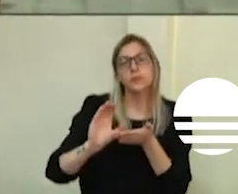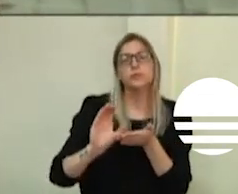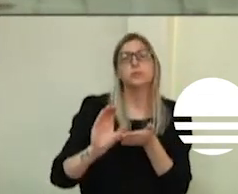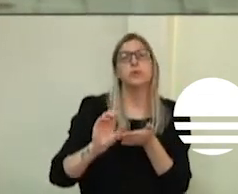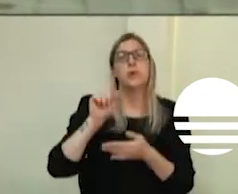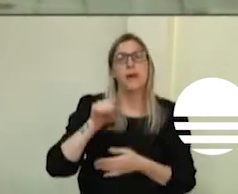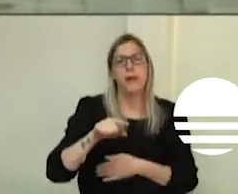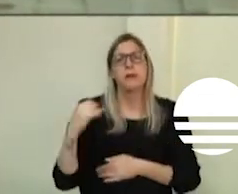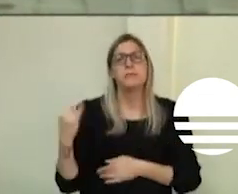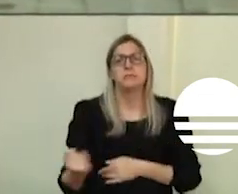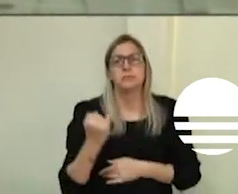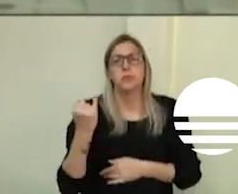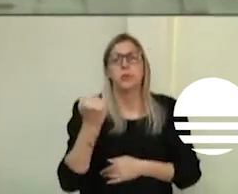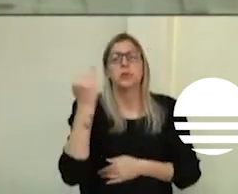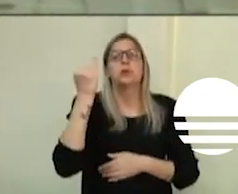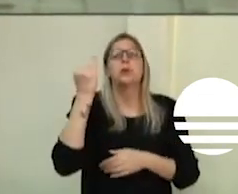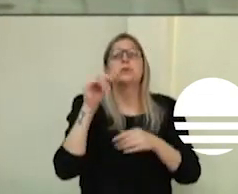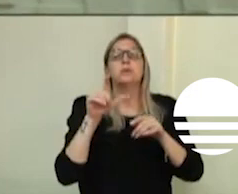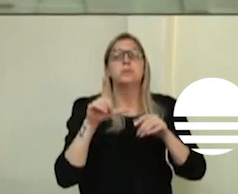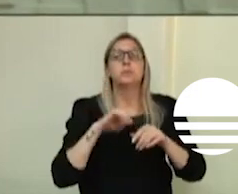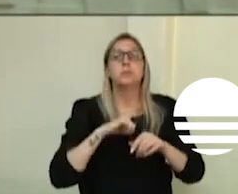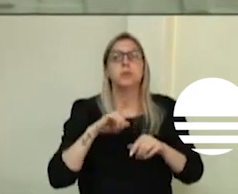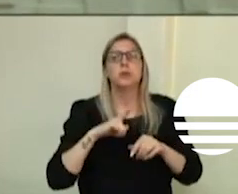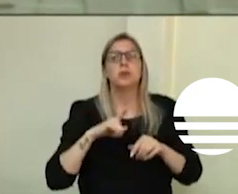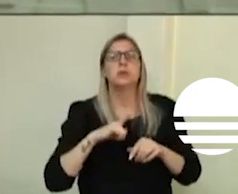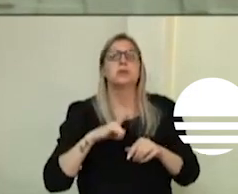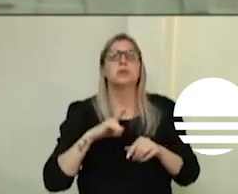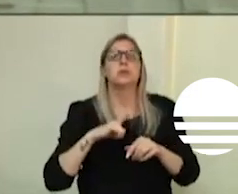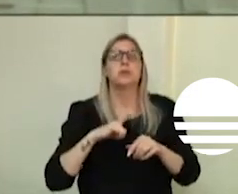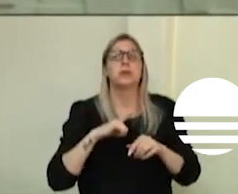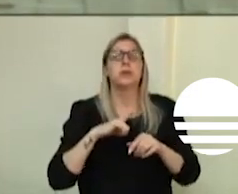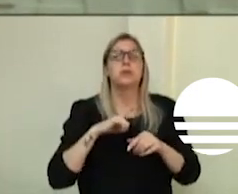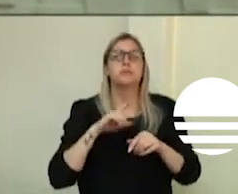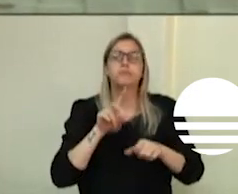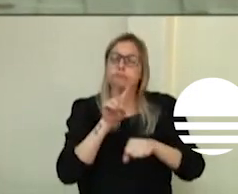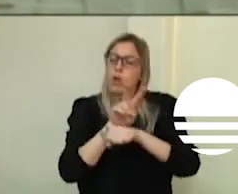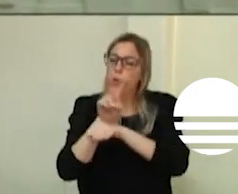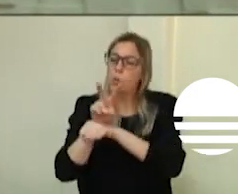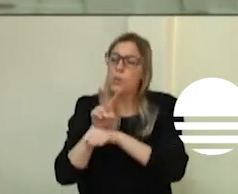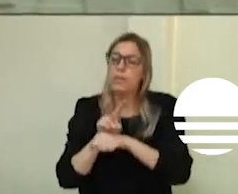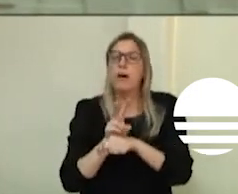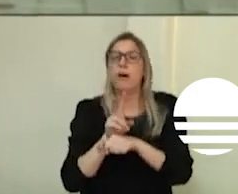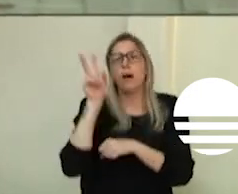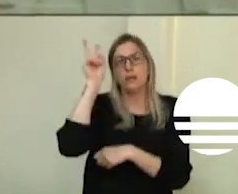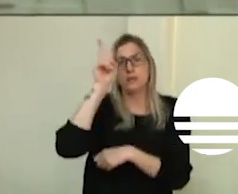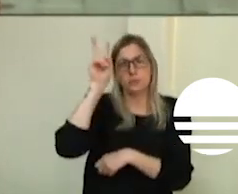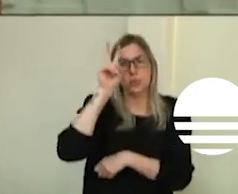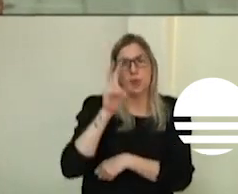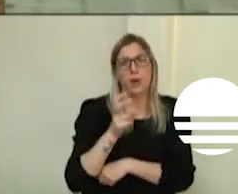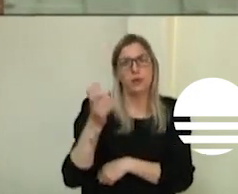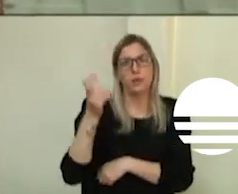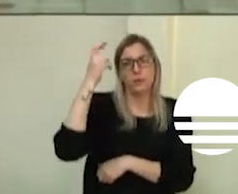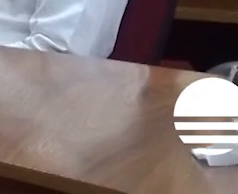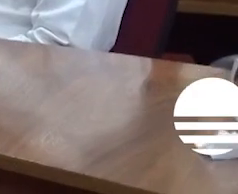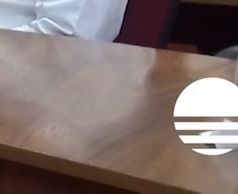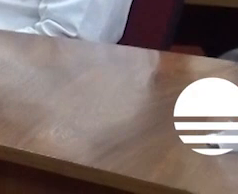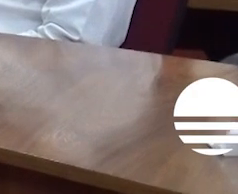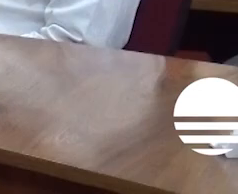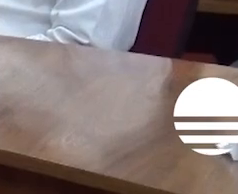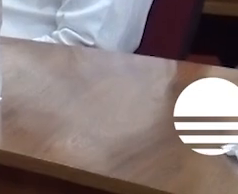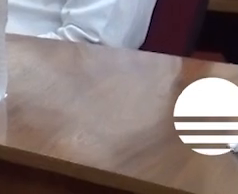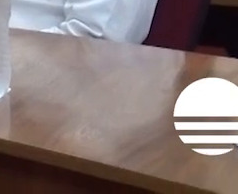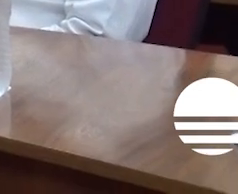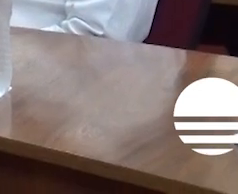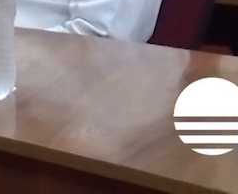é essencial para mantermos a questão histórica, cultural do nosso município. O